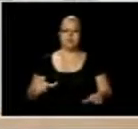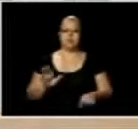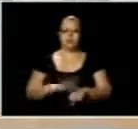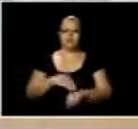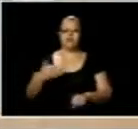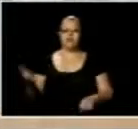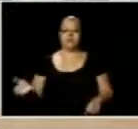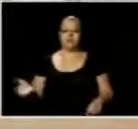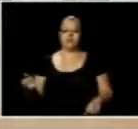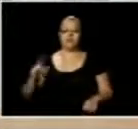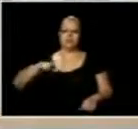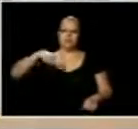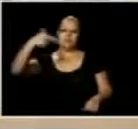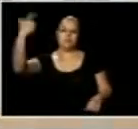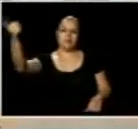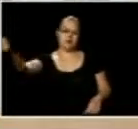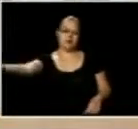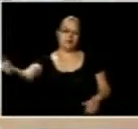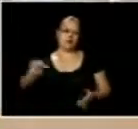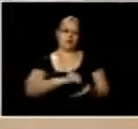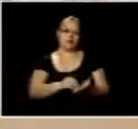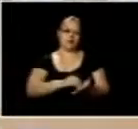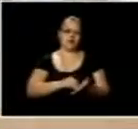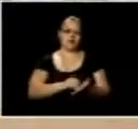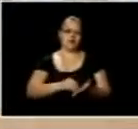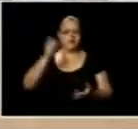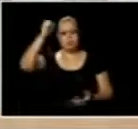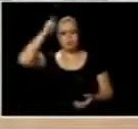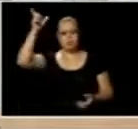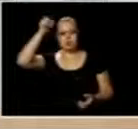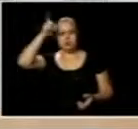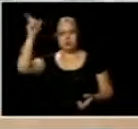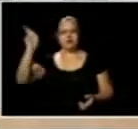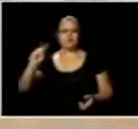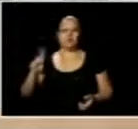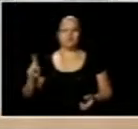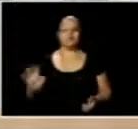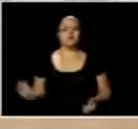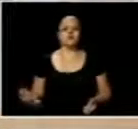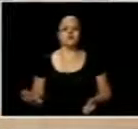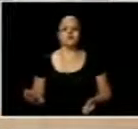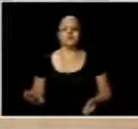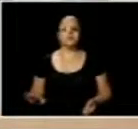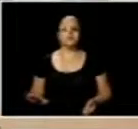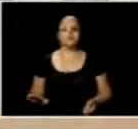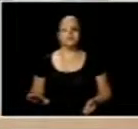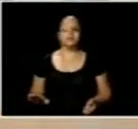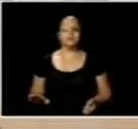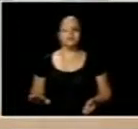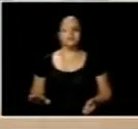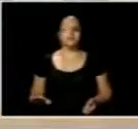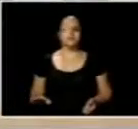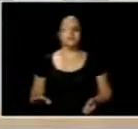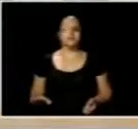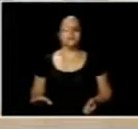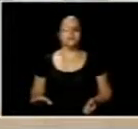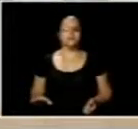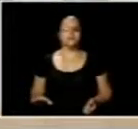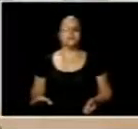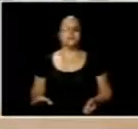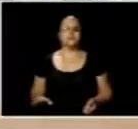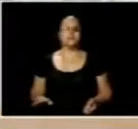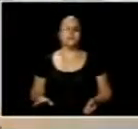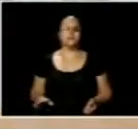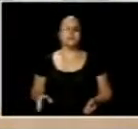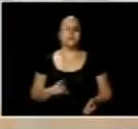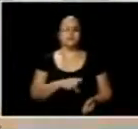pode. Temos que valorizar Monteiro Lobato, valorizar a nossa Imaculada. Então, presidente, eu fico indignado